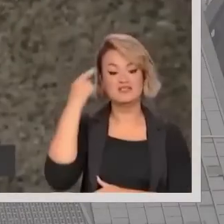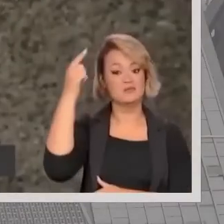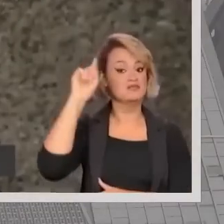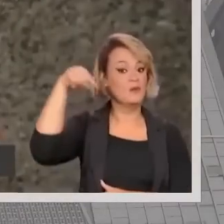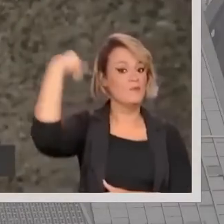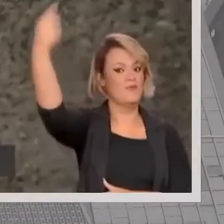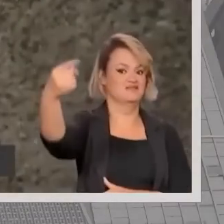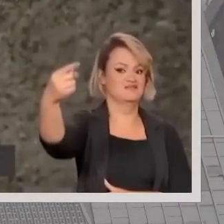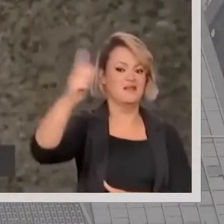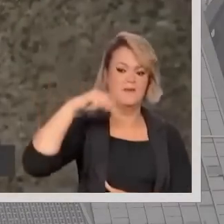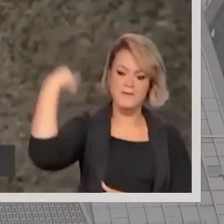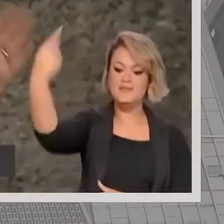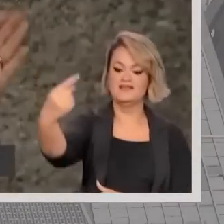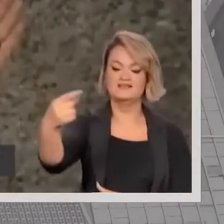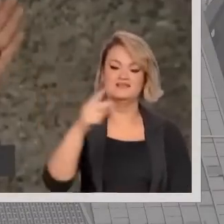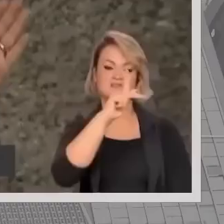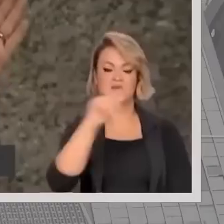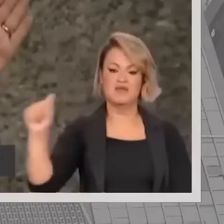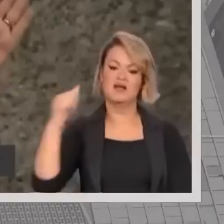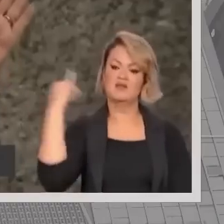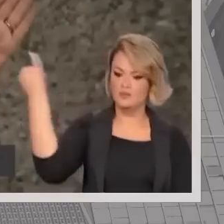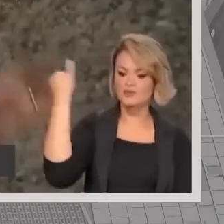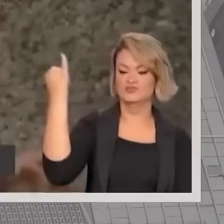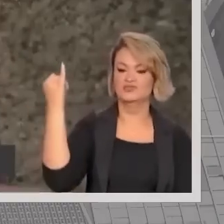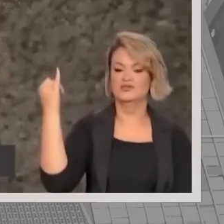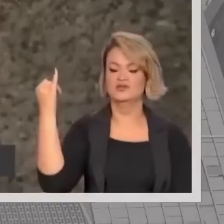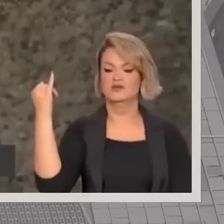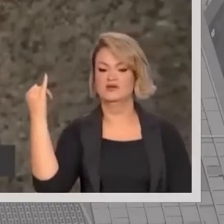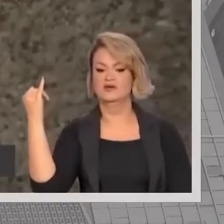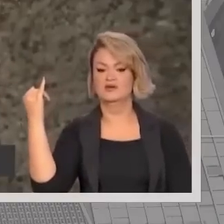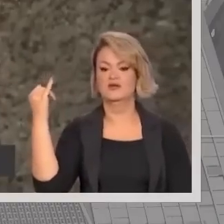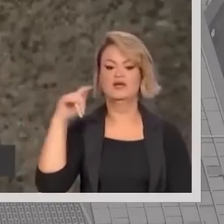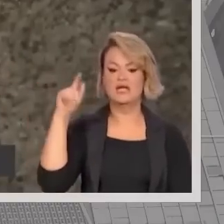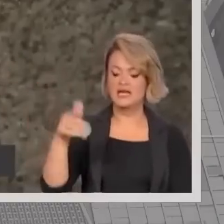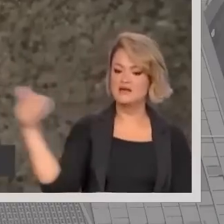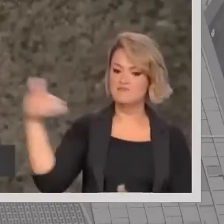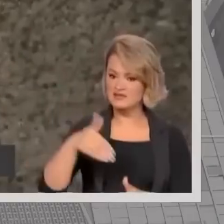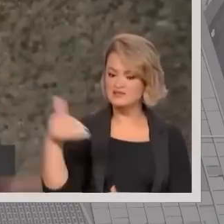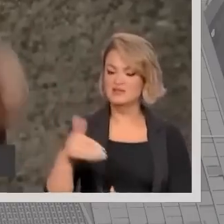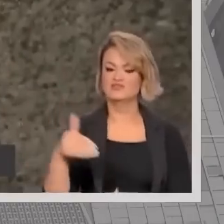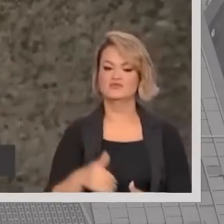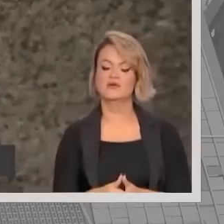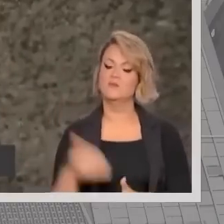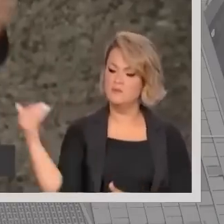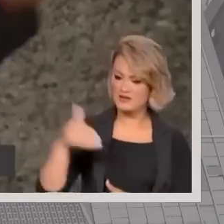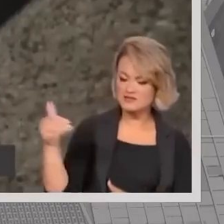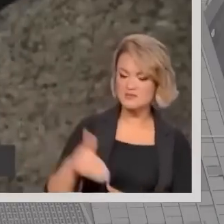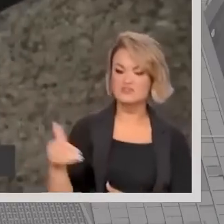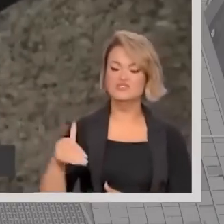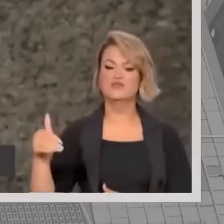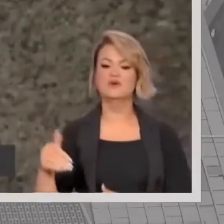concordo contigo. Mais investimento, mais investimento, como se não dessem árvore dinheiro, Pepe. Alguém está pagando todo esse investimento, meu